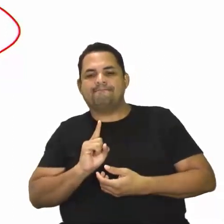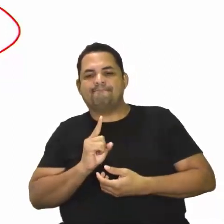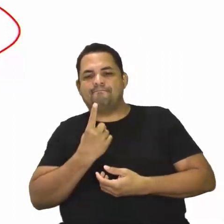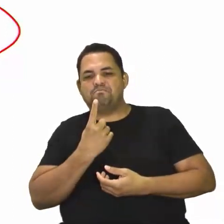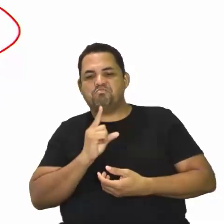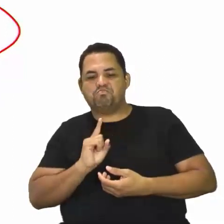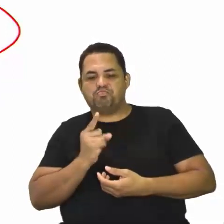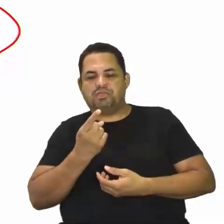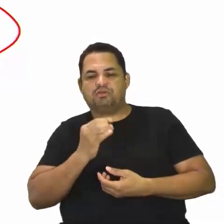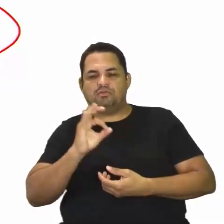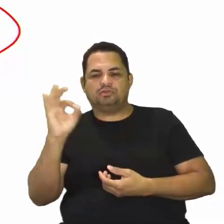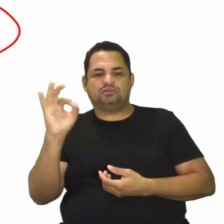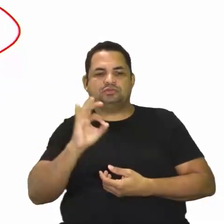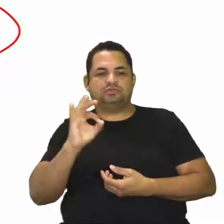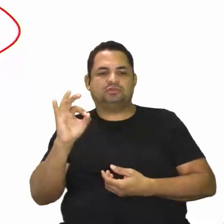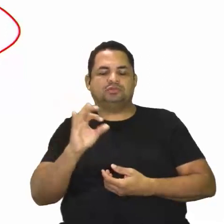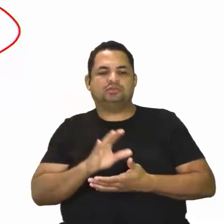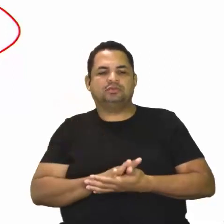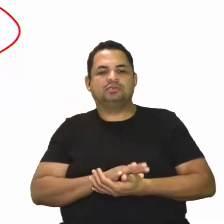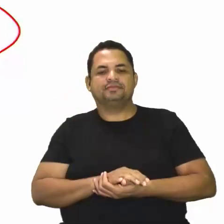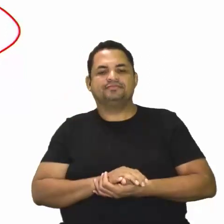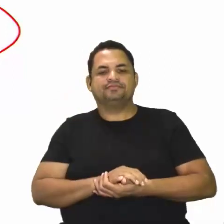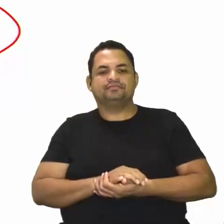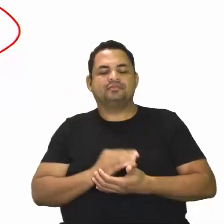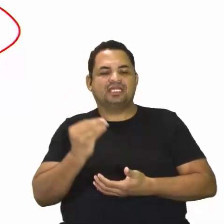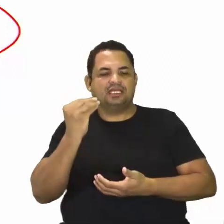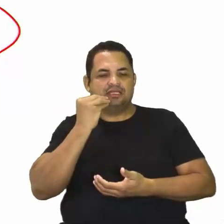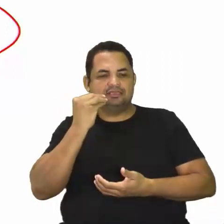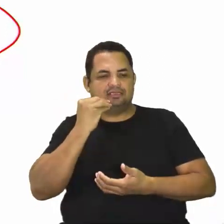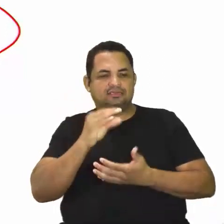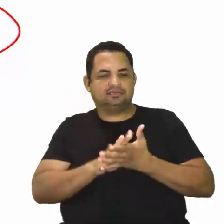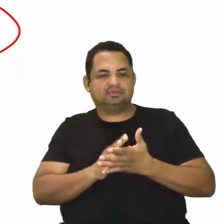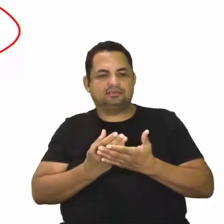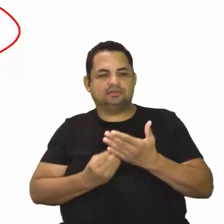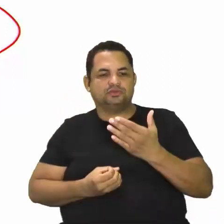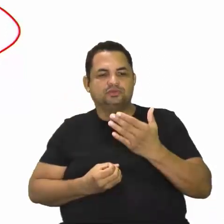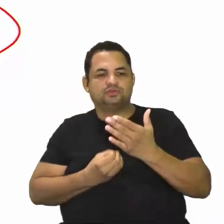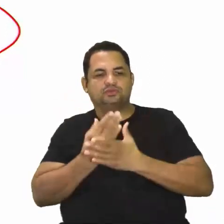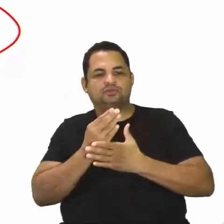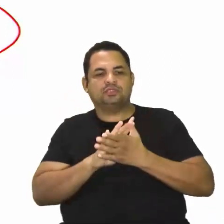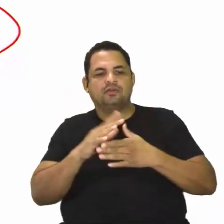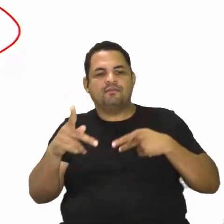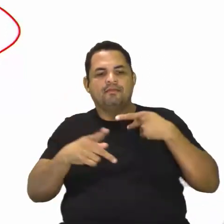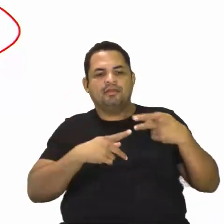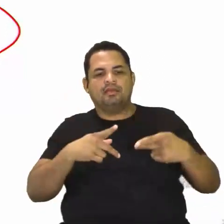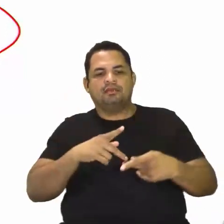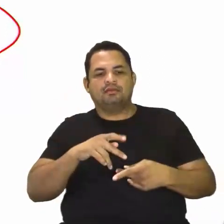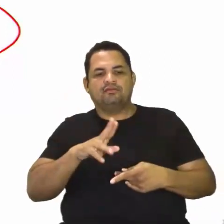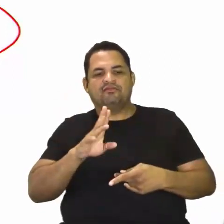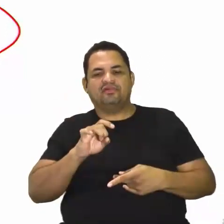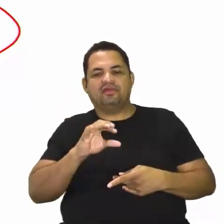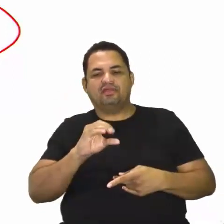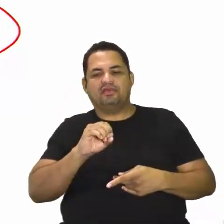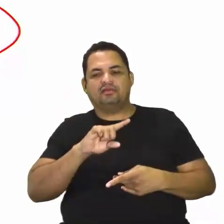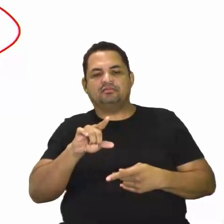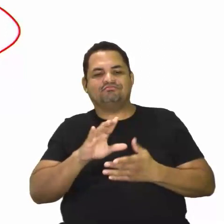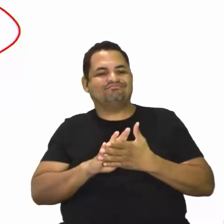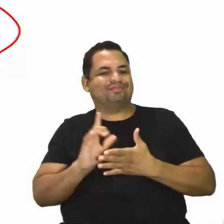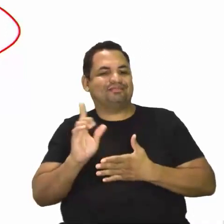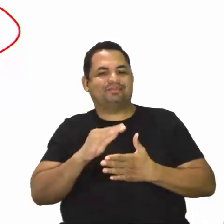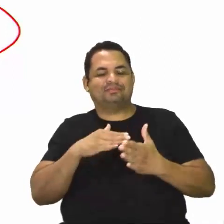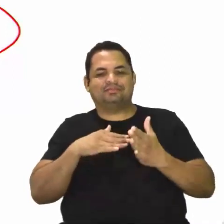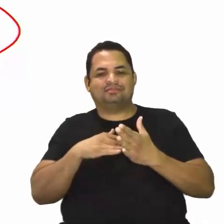1000%. Aí eles tentam lançar o Plano Verão, que também não conteve a